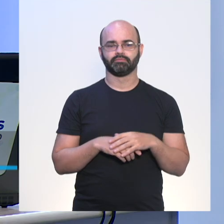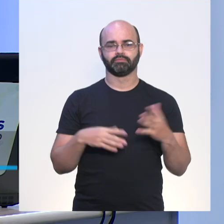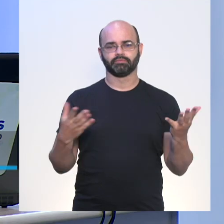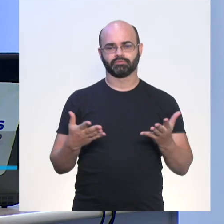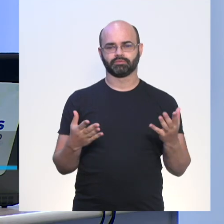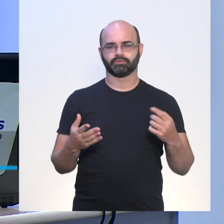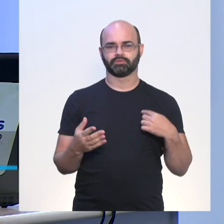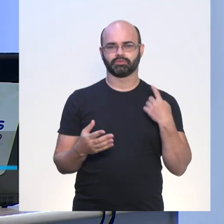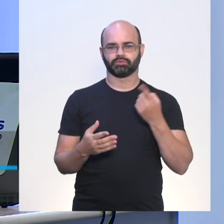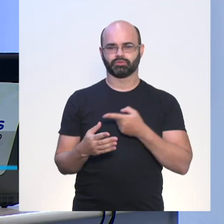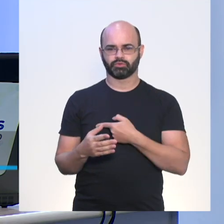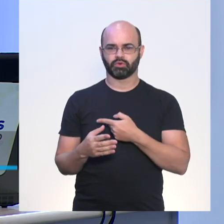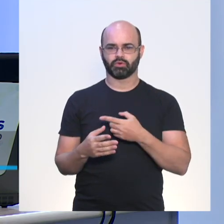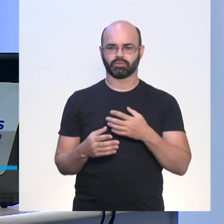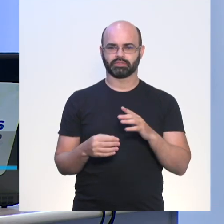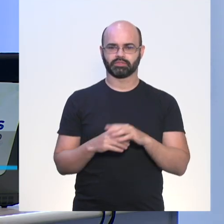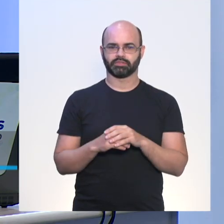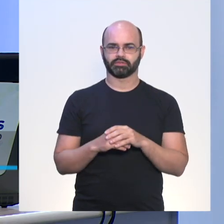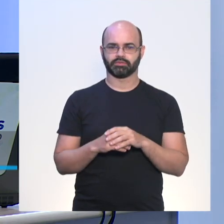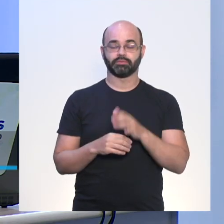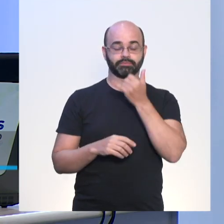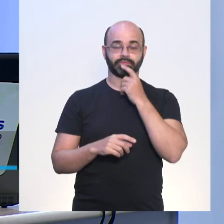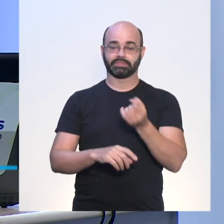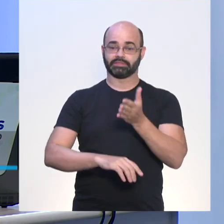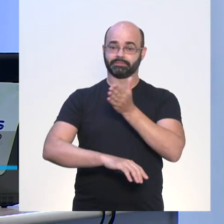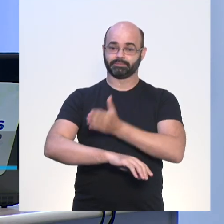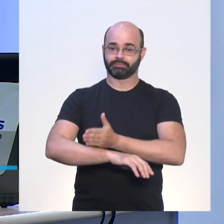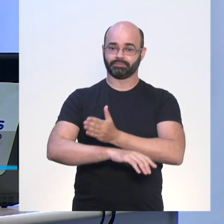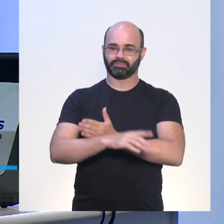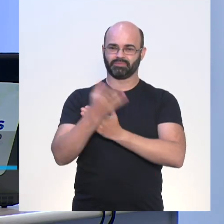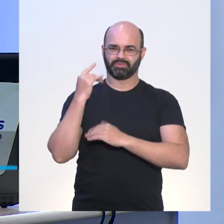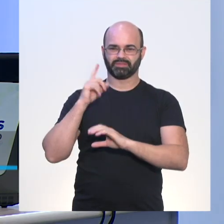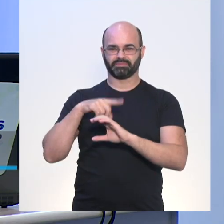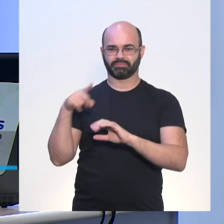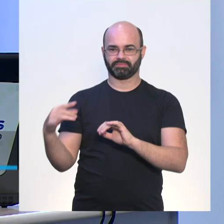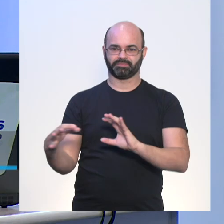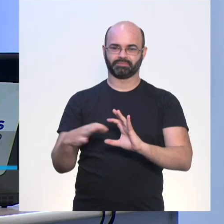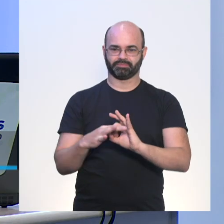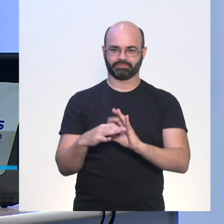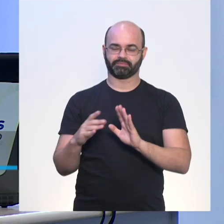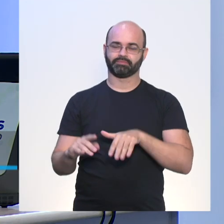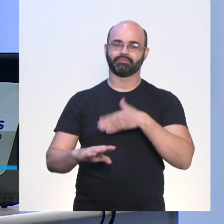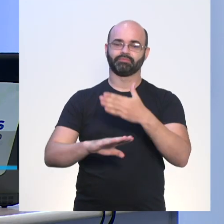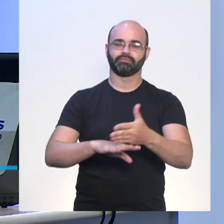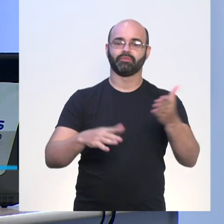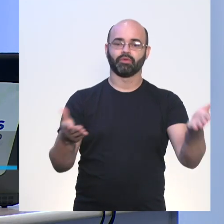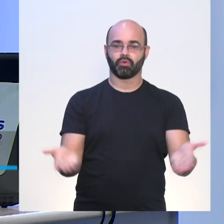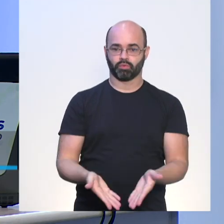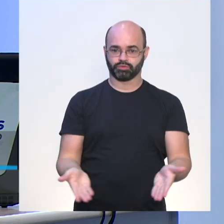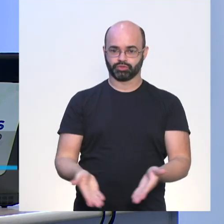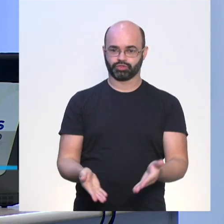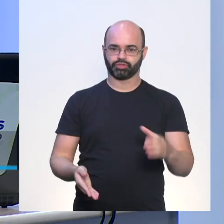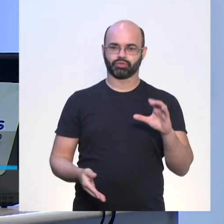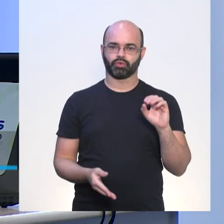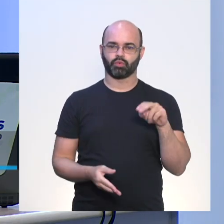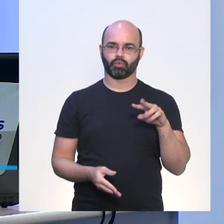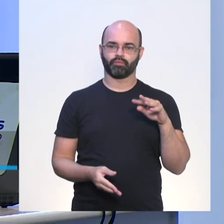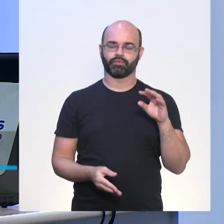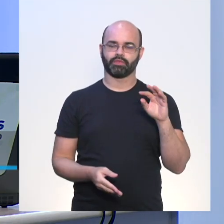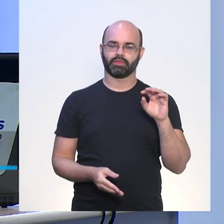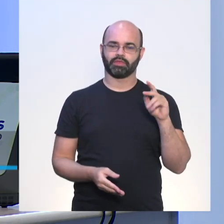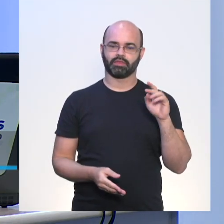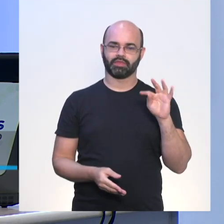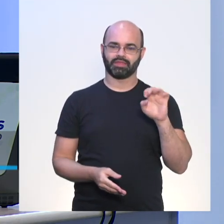chama contemporaneidade, né? Ou seja, os dias que a gente vive atualmente. Né? Bom, hoje,